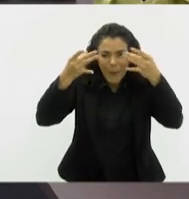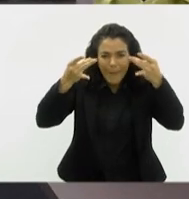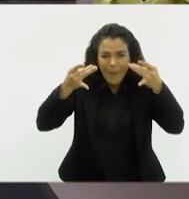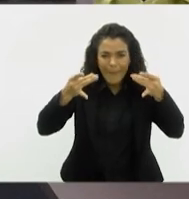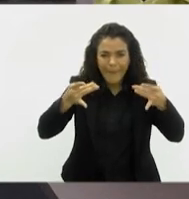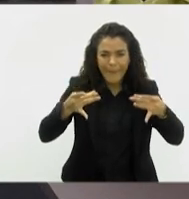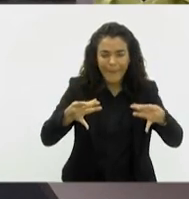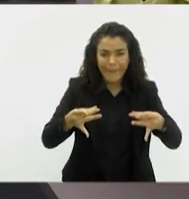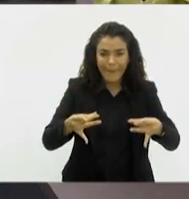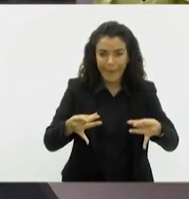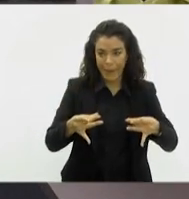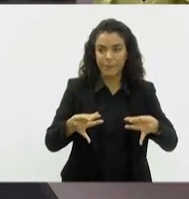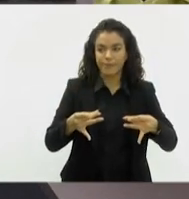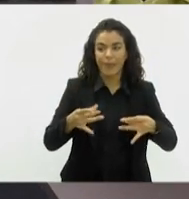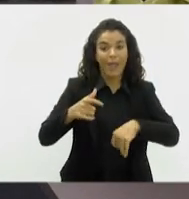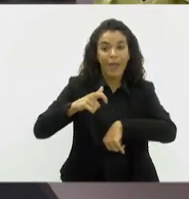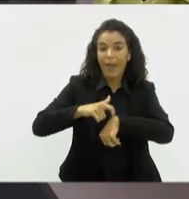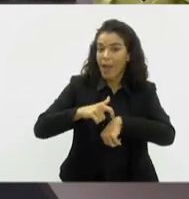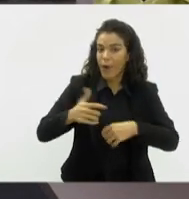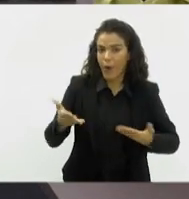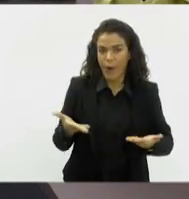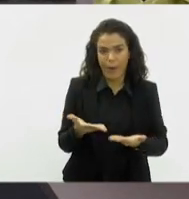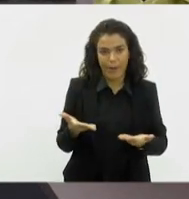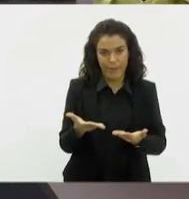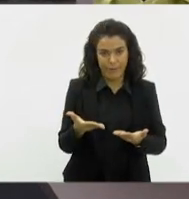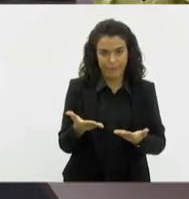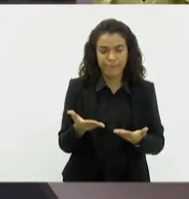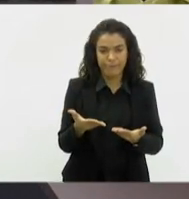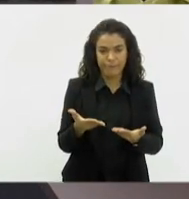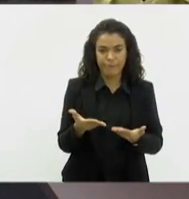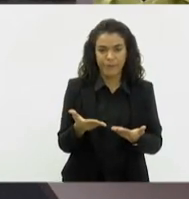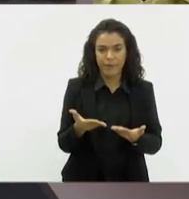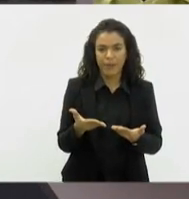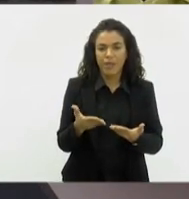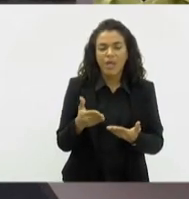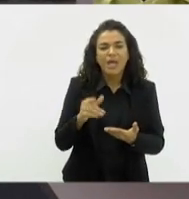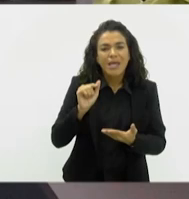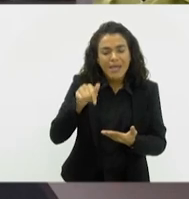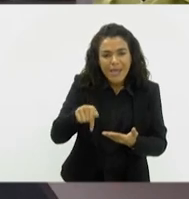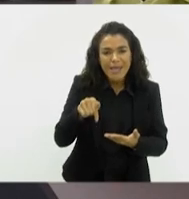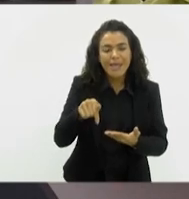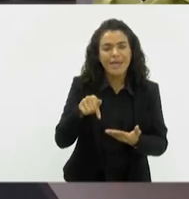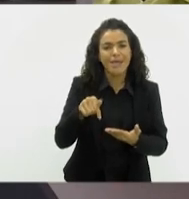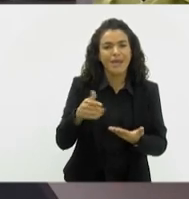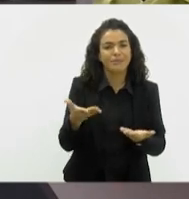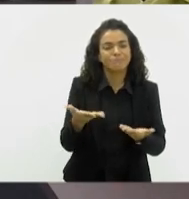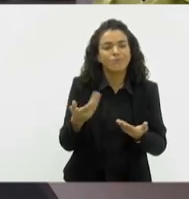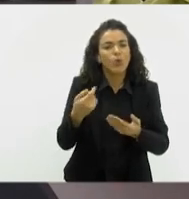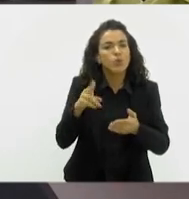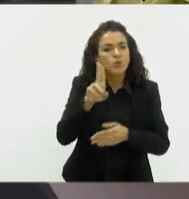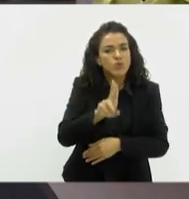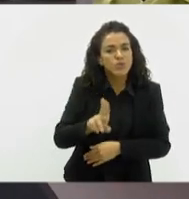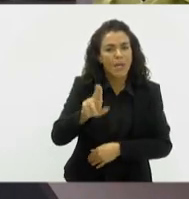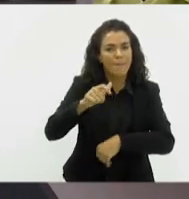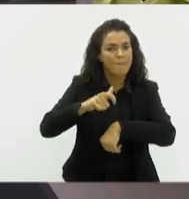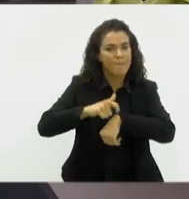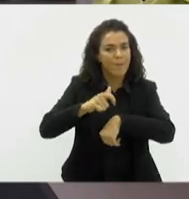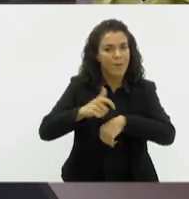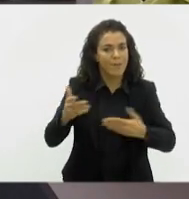questões, sim, é exatamente este momento. Né? Esse organismo é para isso aqui. Sim. A gente tem que usar, inclusive, esse